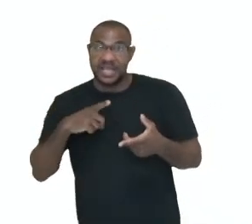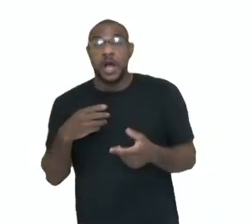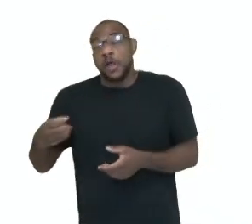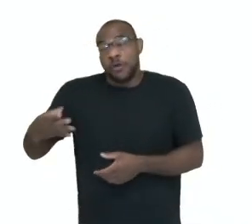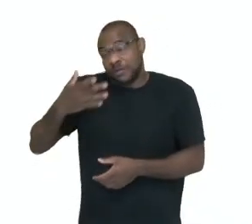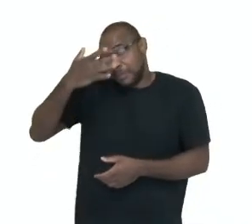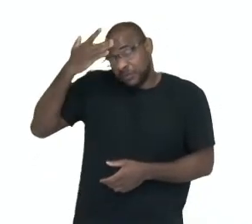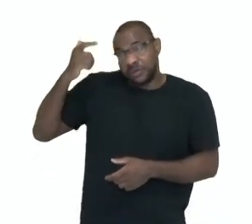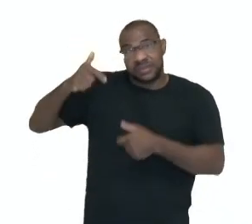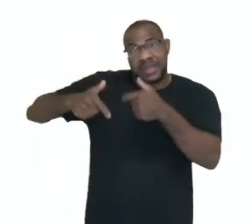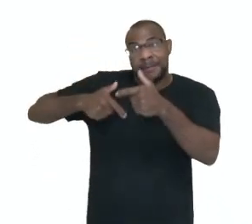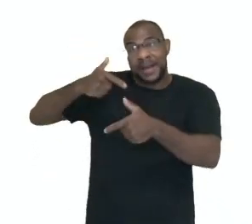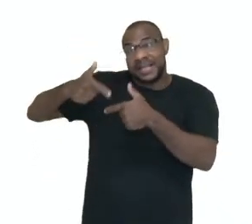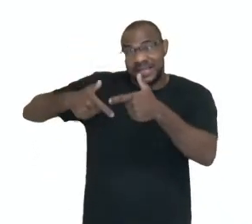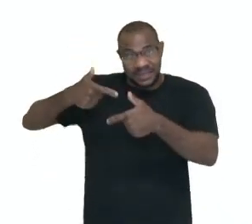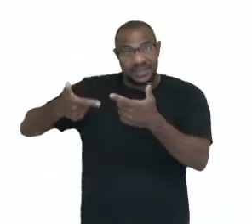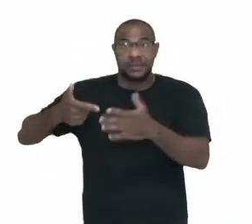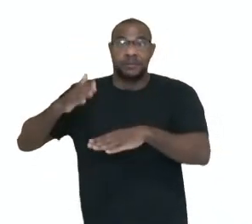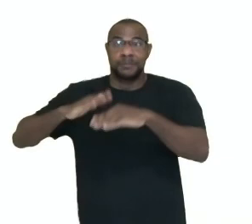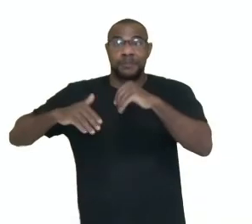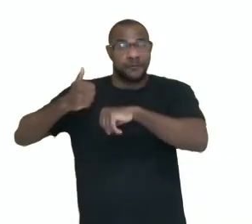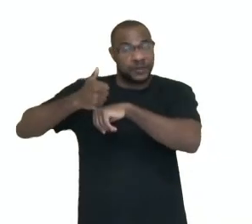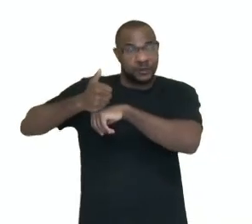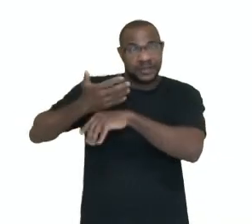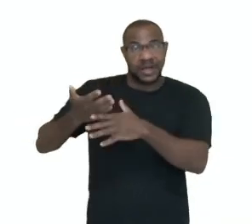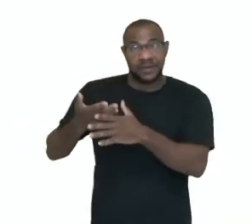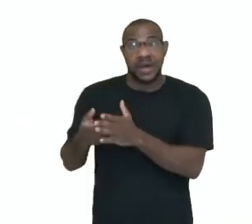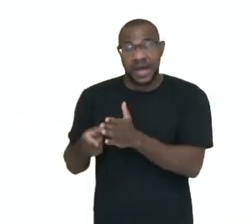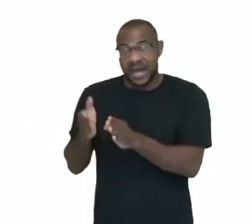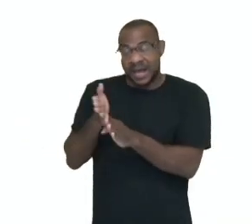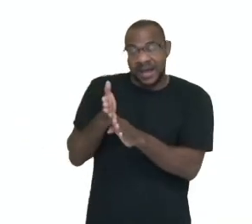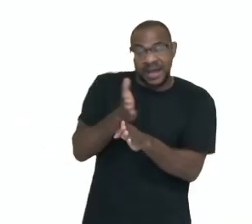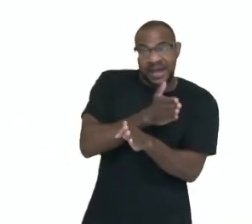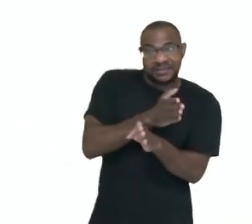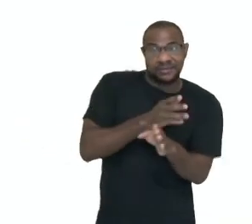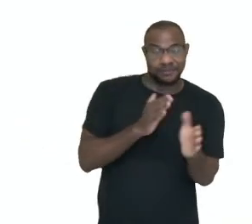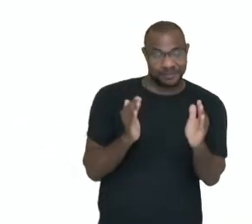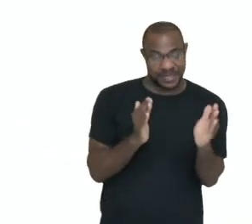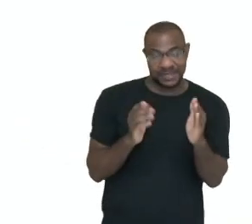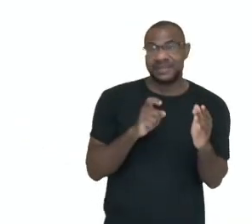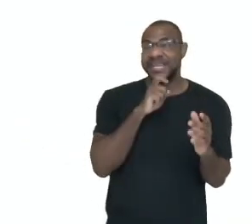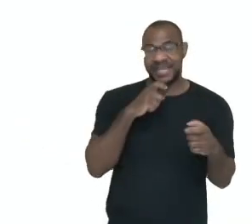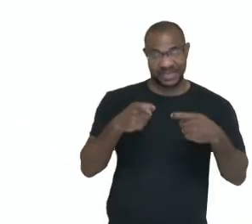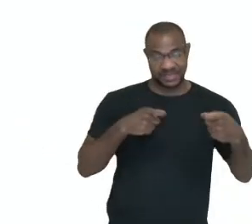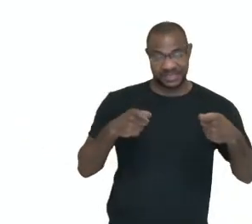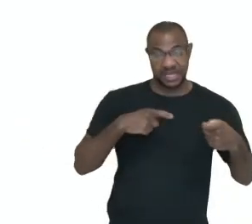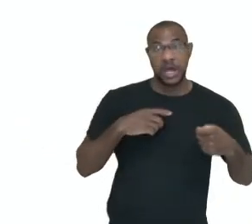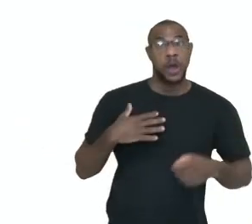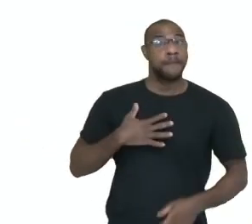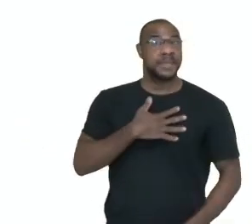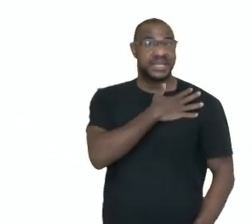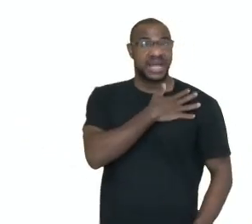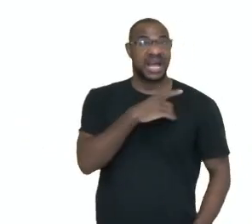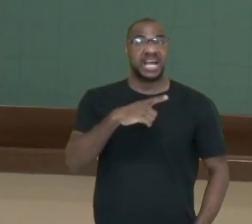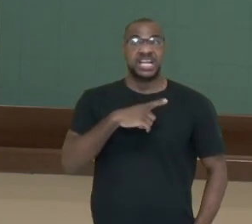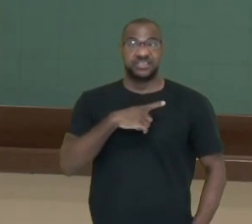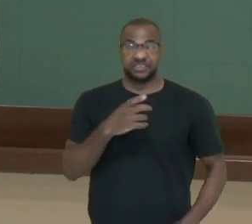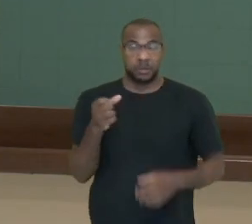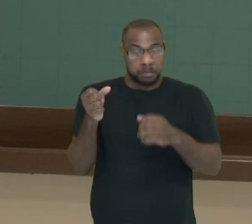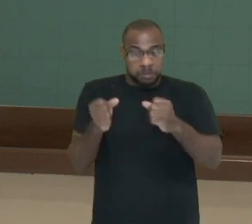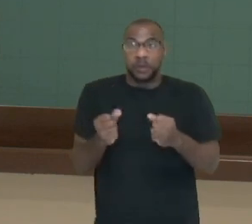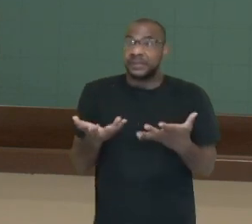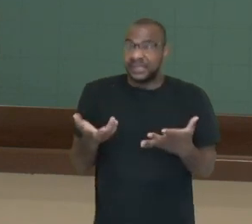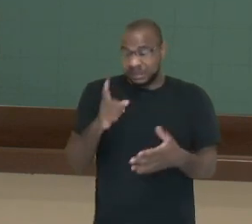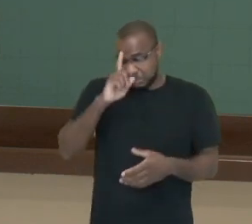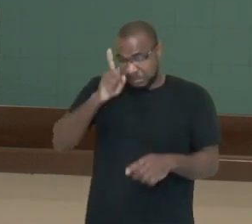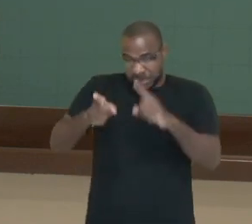mercado, porque antes, durante o período da Guerra Fria, muitos militares exerciam o poder de maneira arbitrária, infelizmente, na